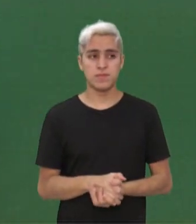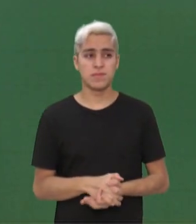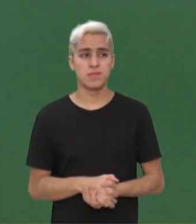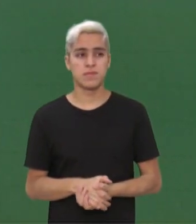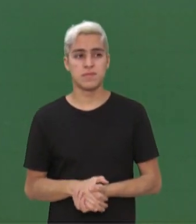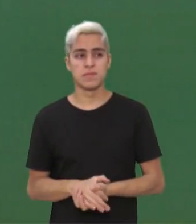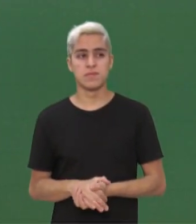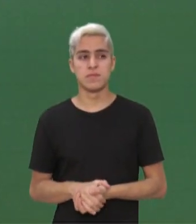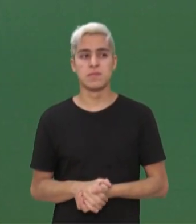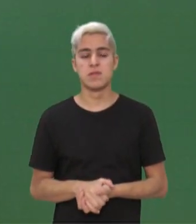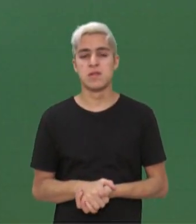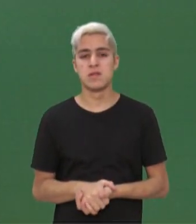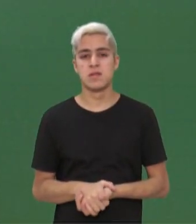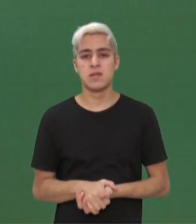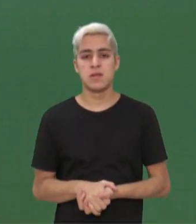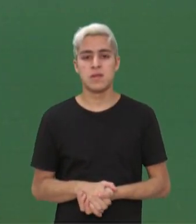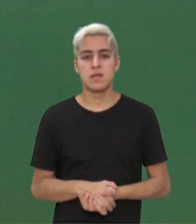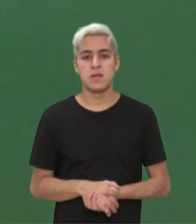quadrado.